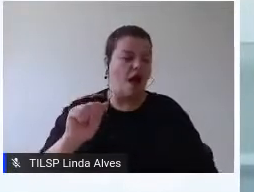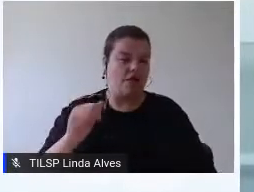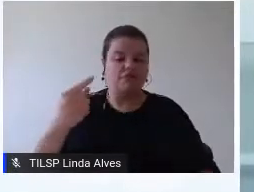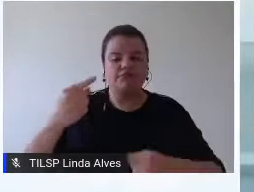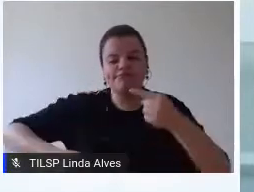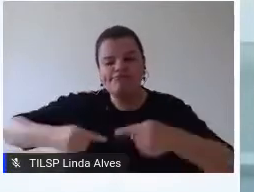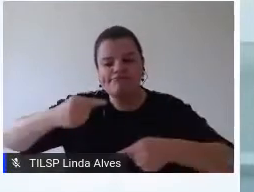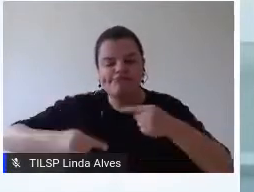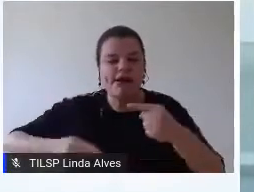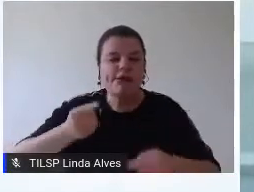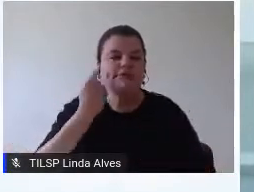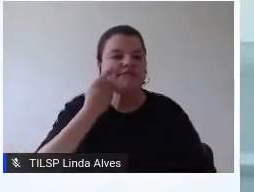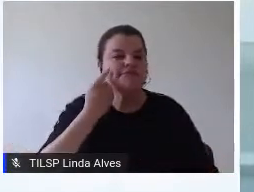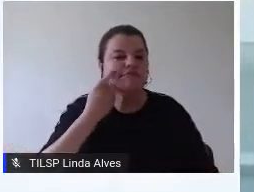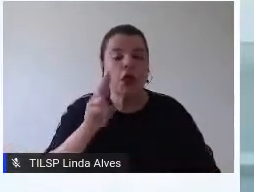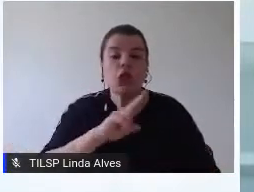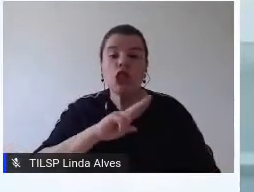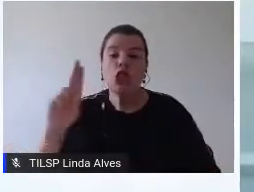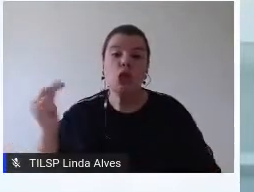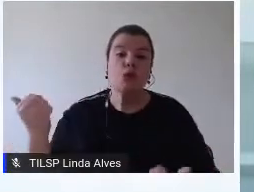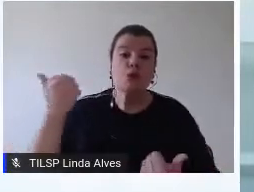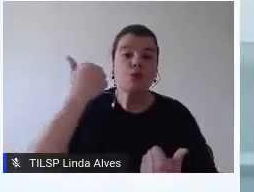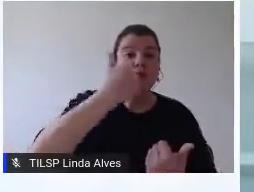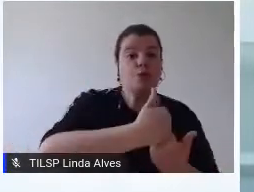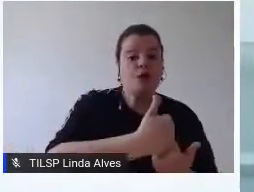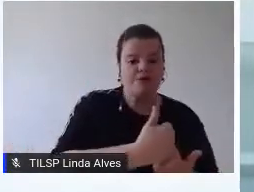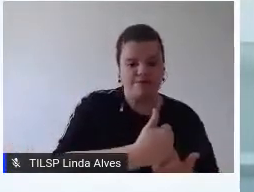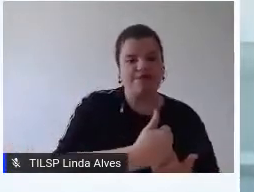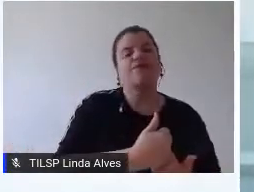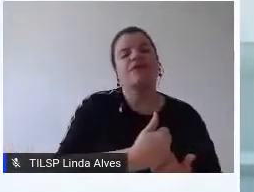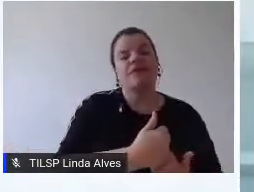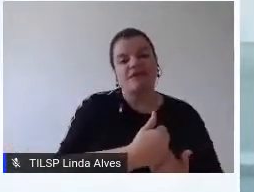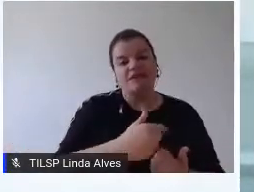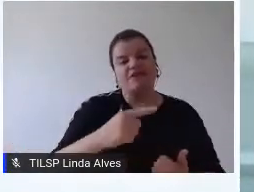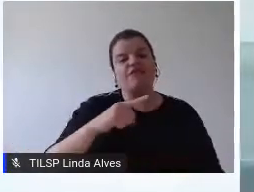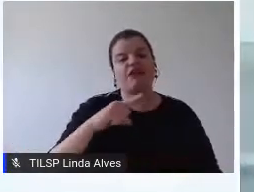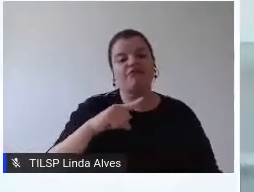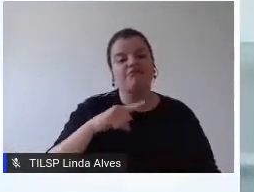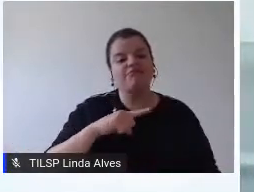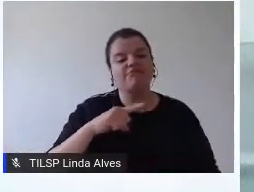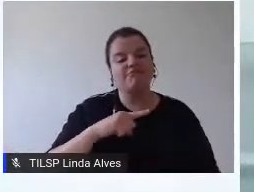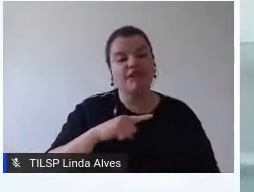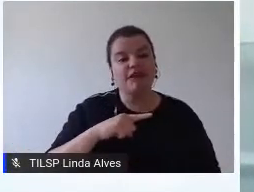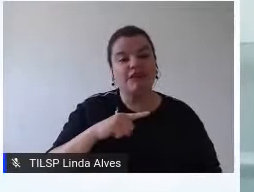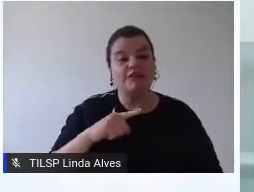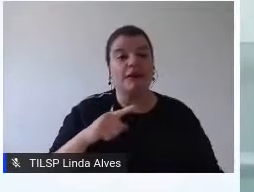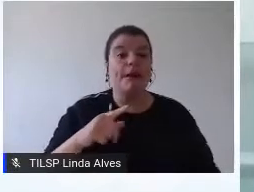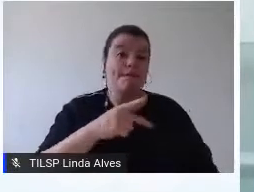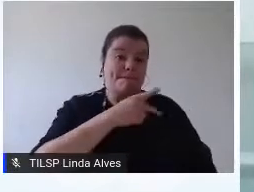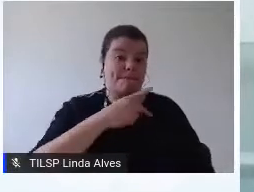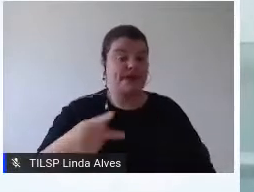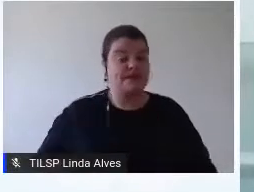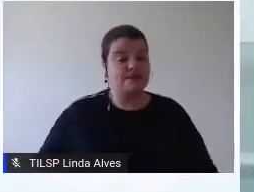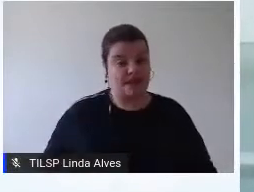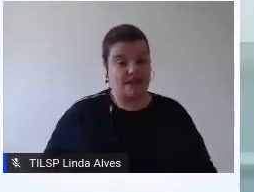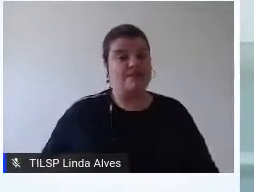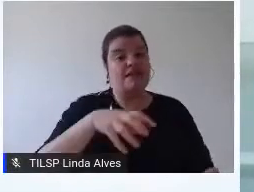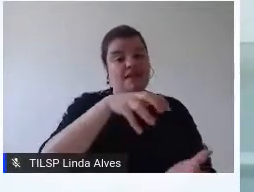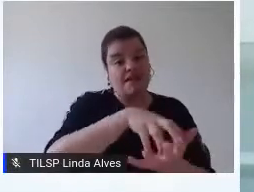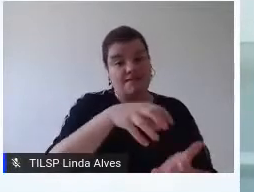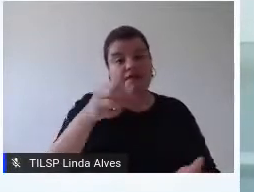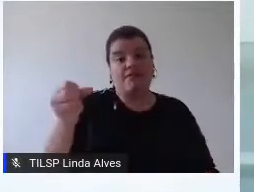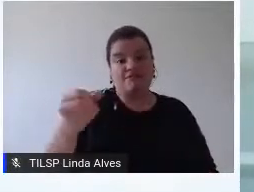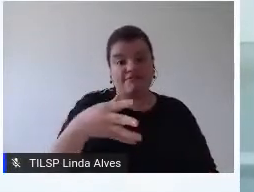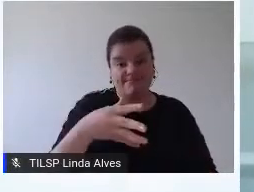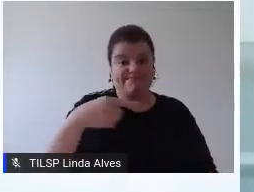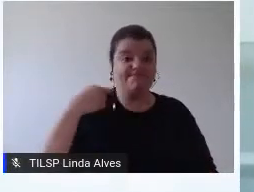nome, né, pelo presidente da Câmara, passará o novo, talvez o novo presidente da Câmara dos Deputados.